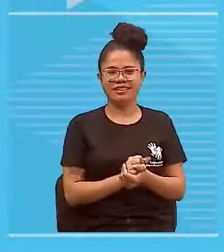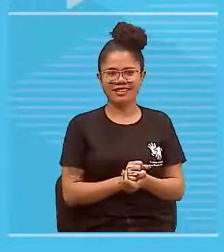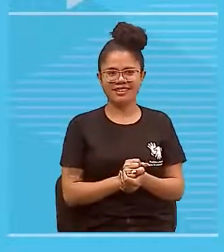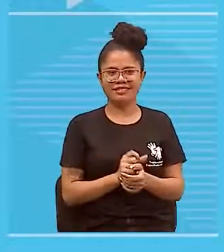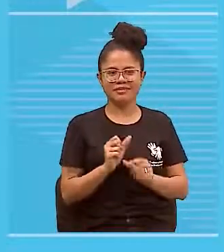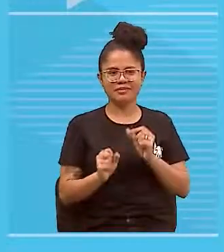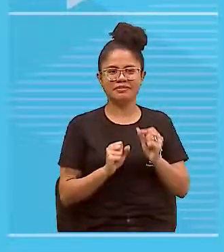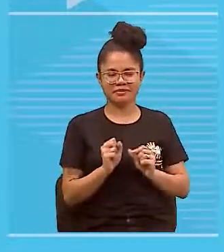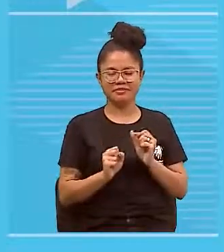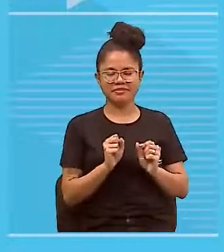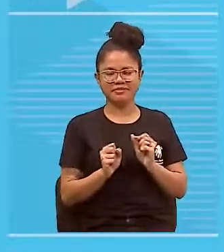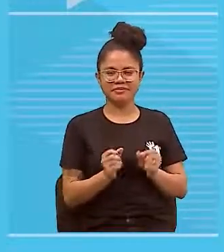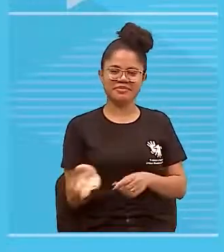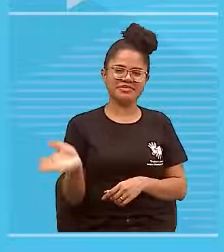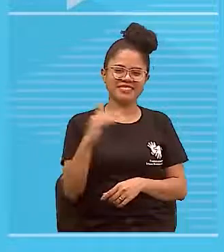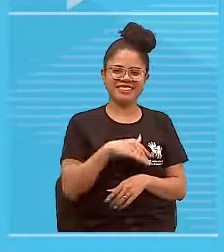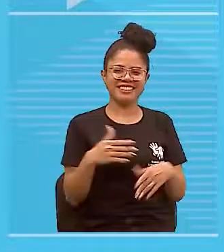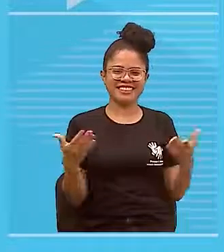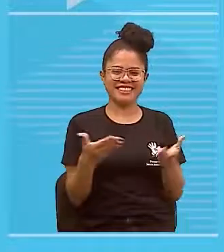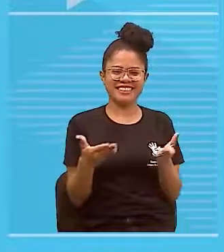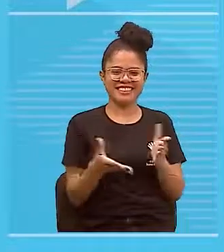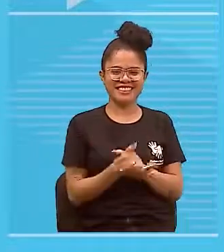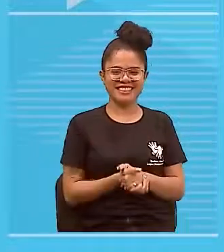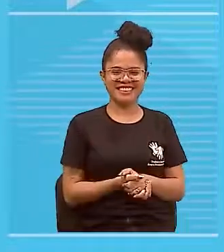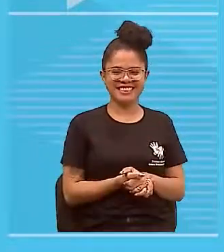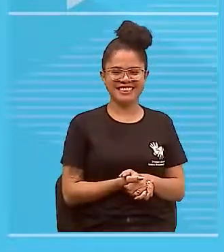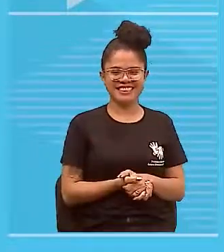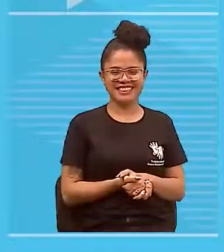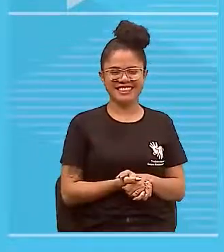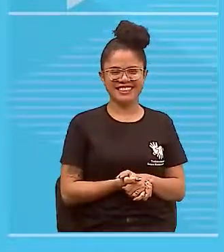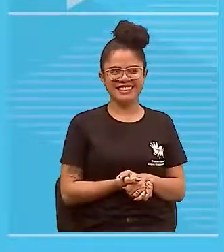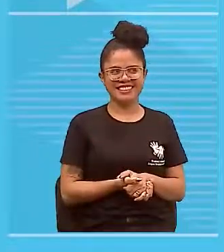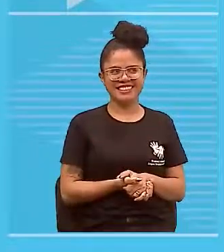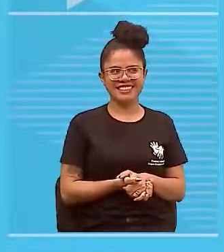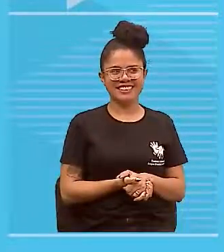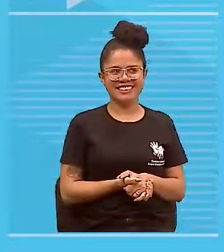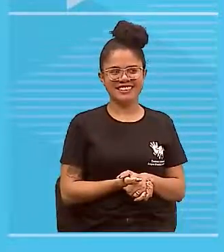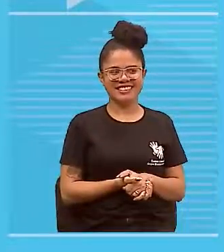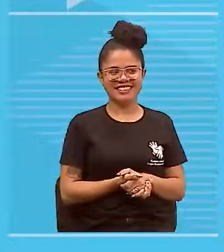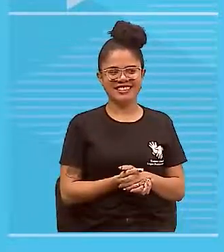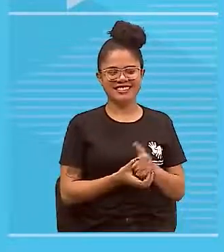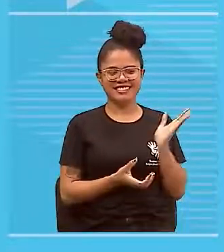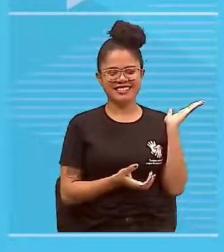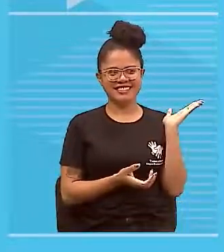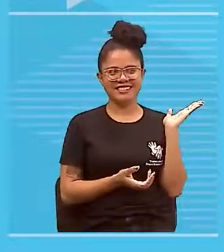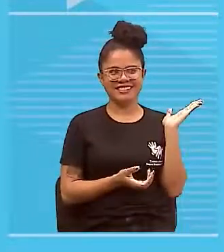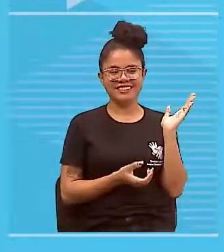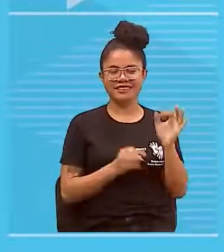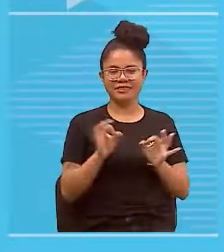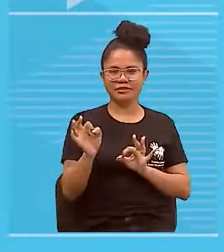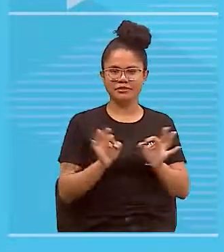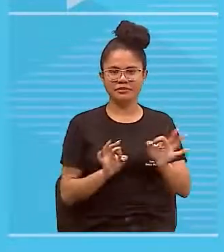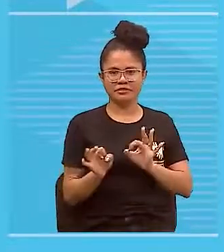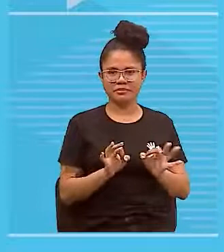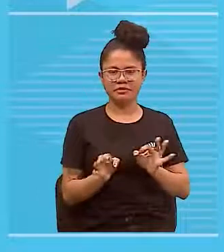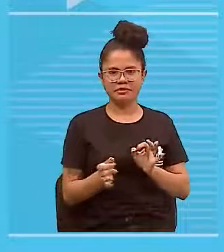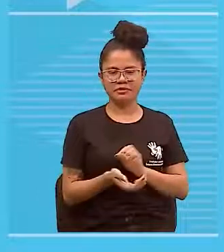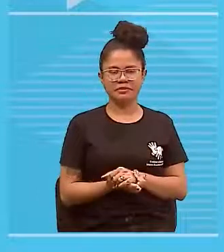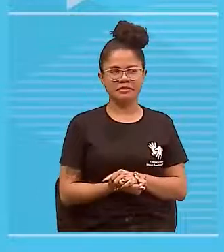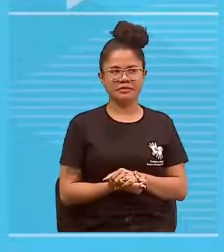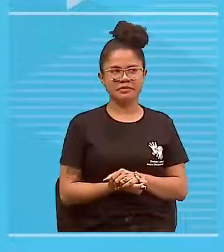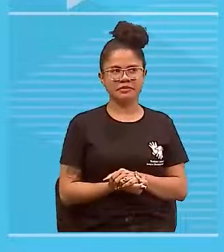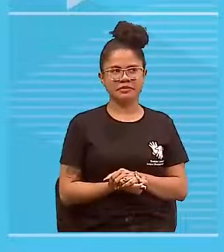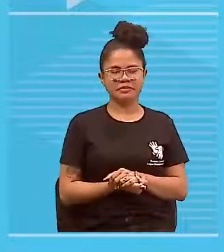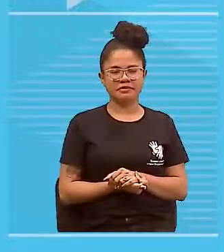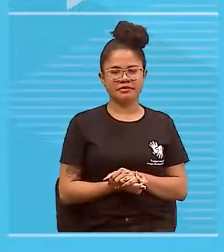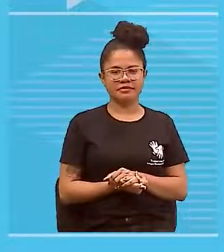mais. Vamos agora fazer um mapinha, então, para a gente entender desses níveis de organização biológica? A gente